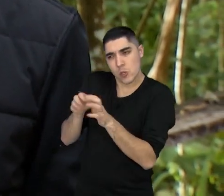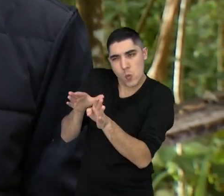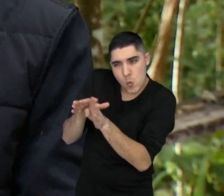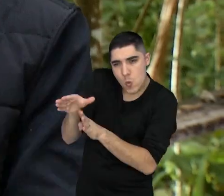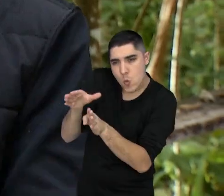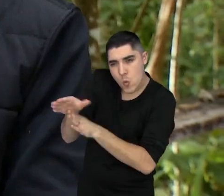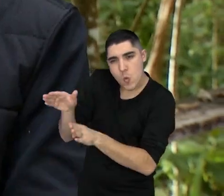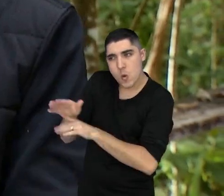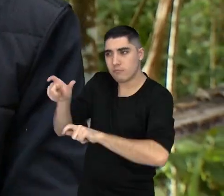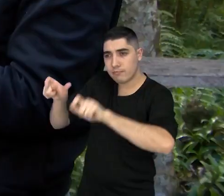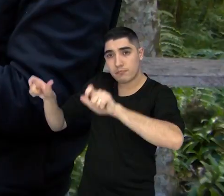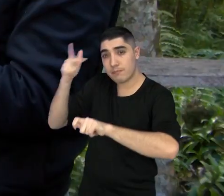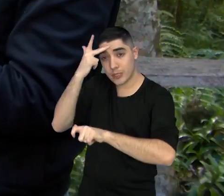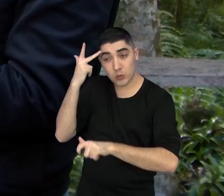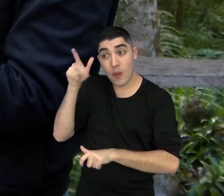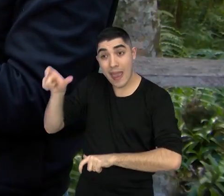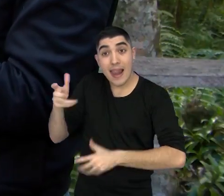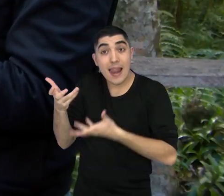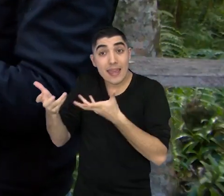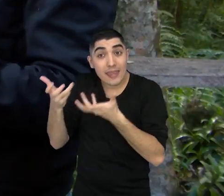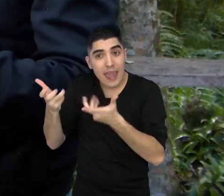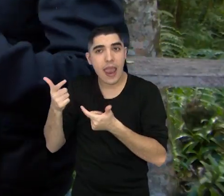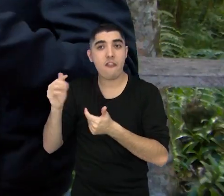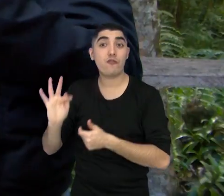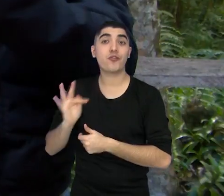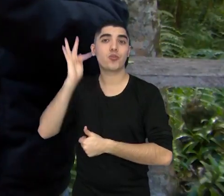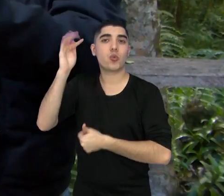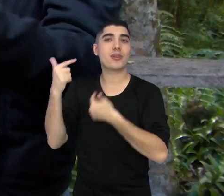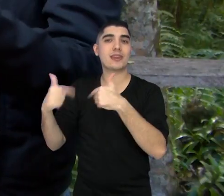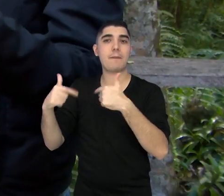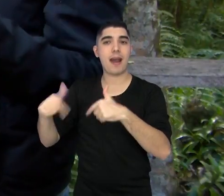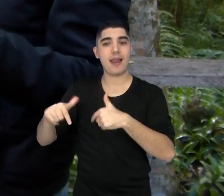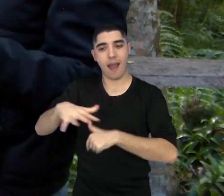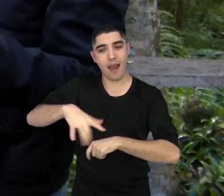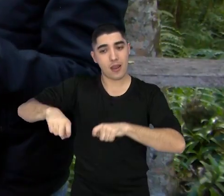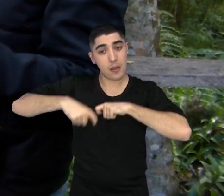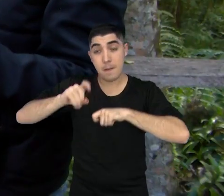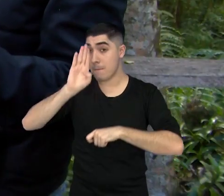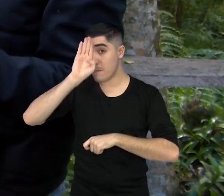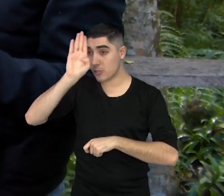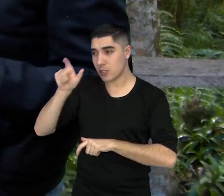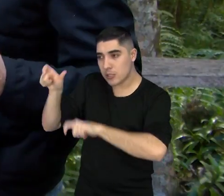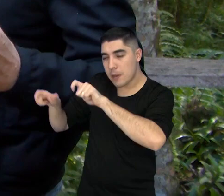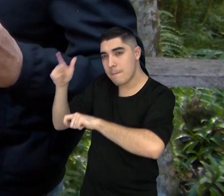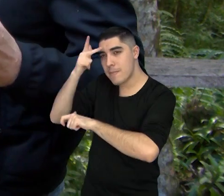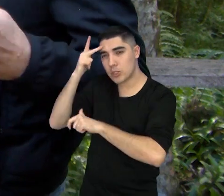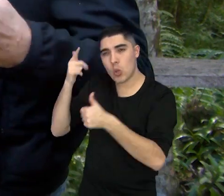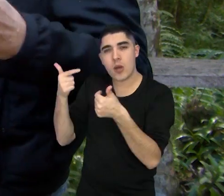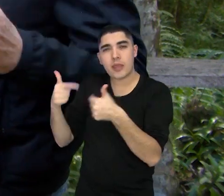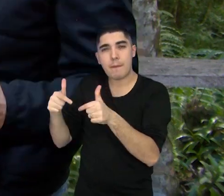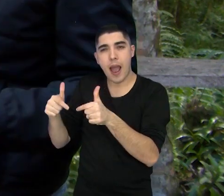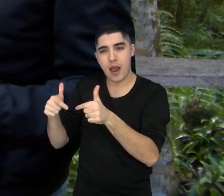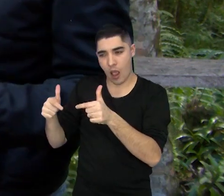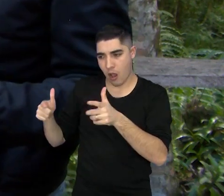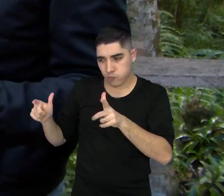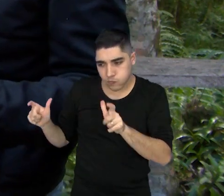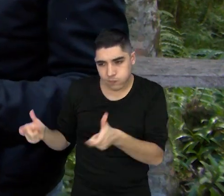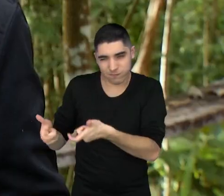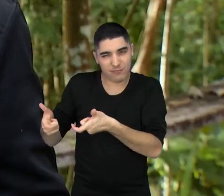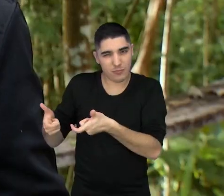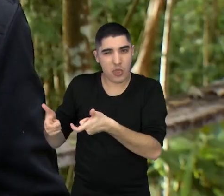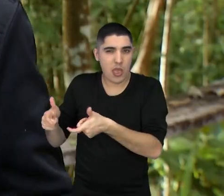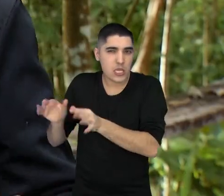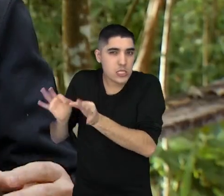rural, principalmente os pequenos produtores. Olha que bacana. E aí a gente traz todas essas informações de como produzir